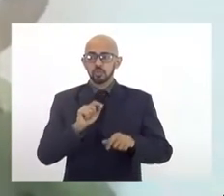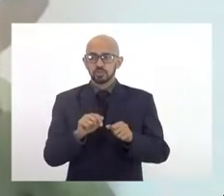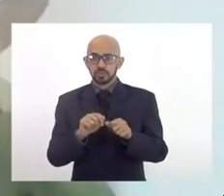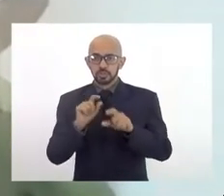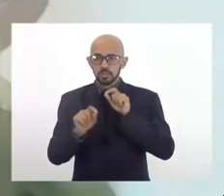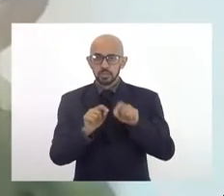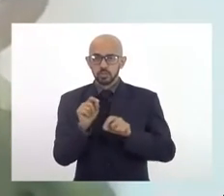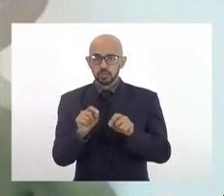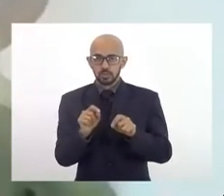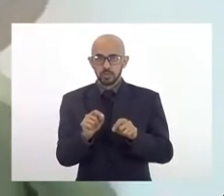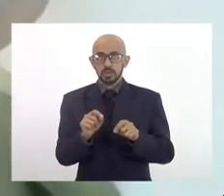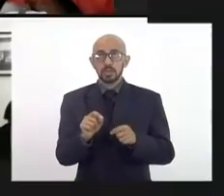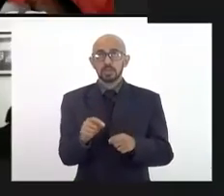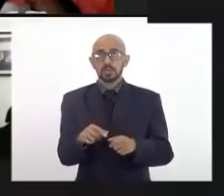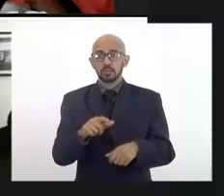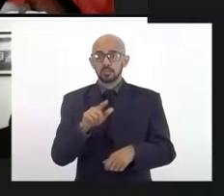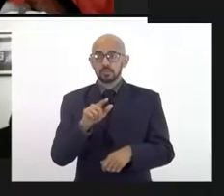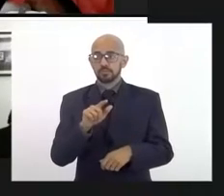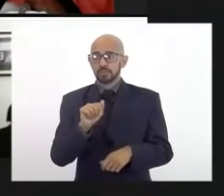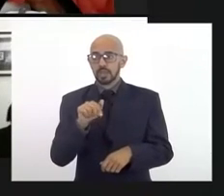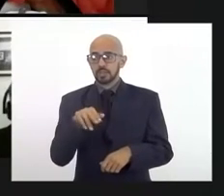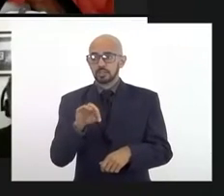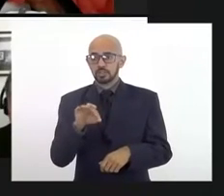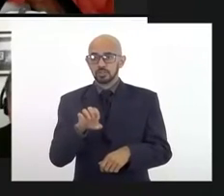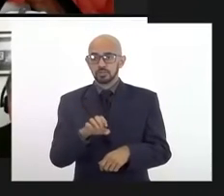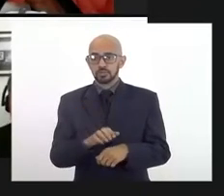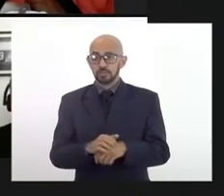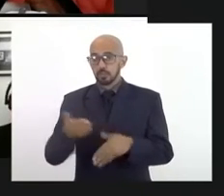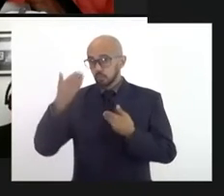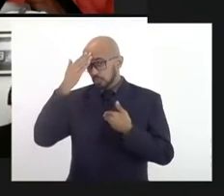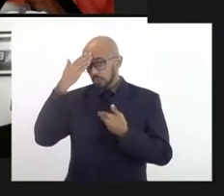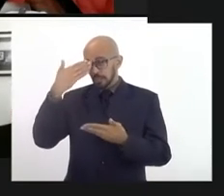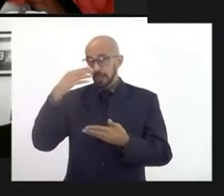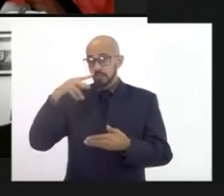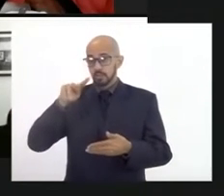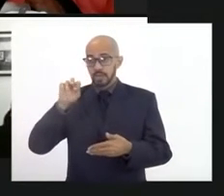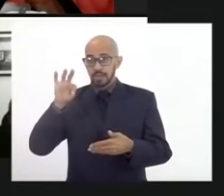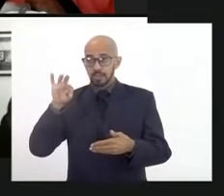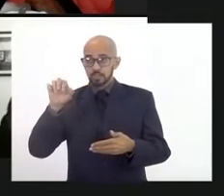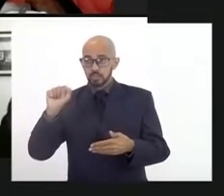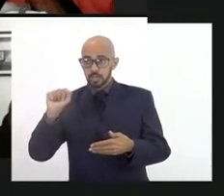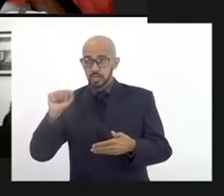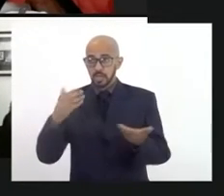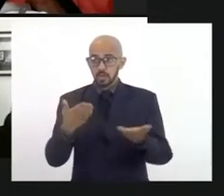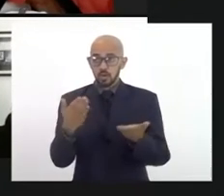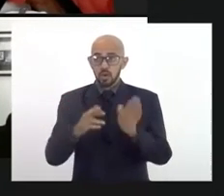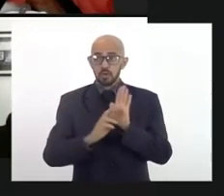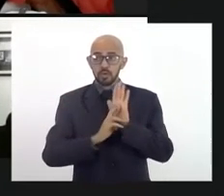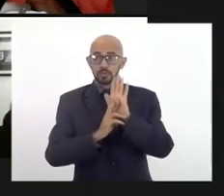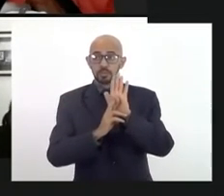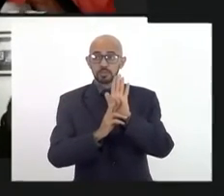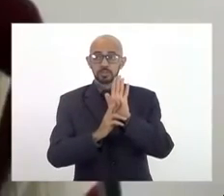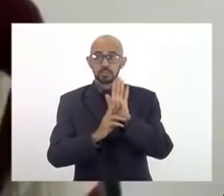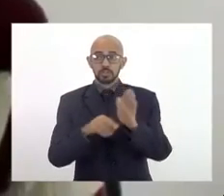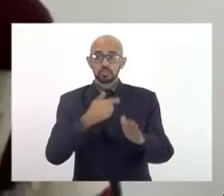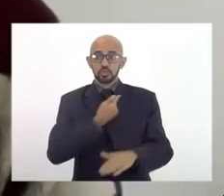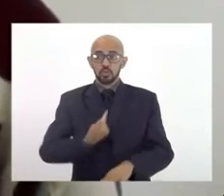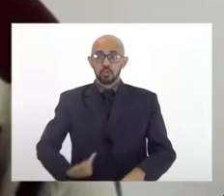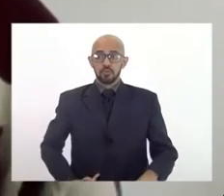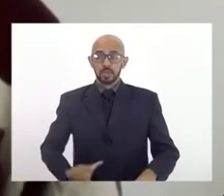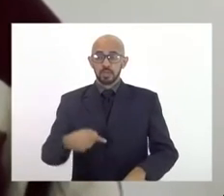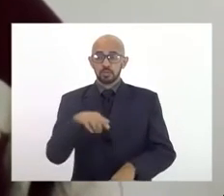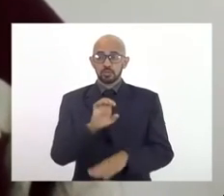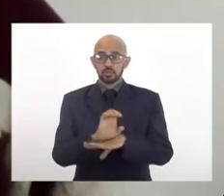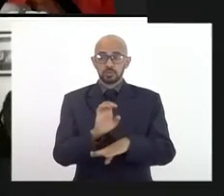agente importante no mercado. Obrigada, Kátia. Passo a palavra agora ao representante do Governo do Estado, da Secretaria de Desenvolvimento,